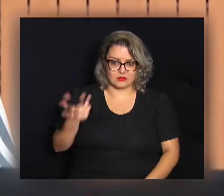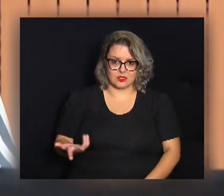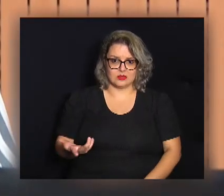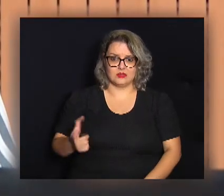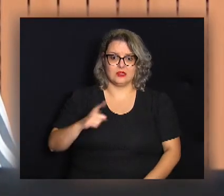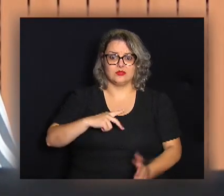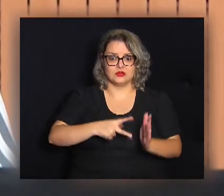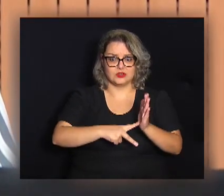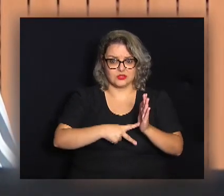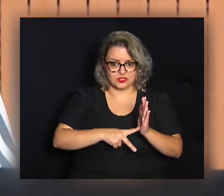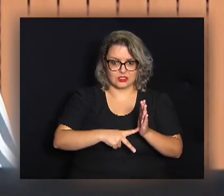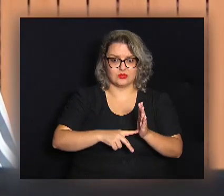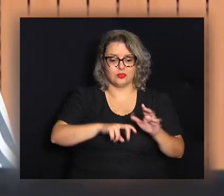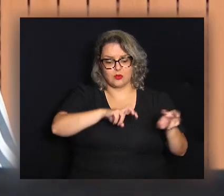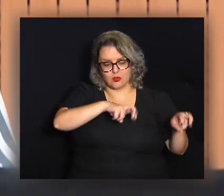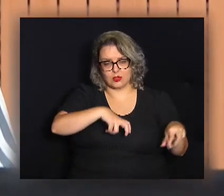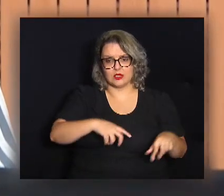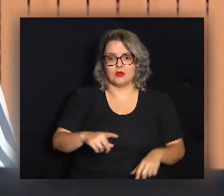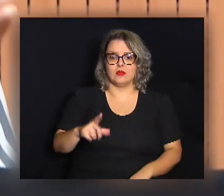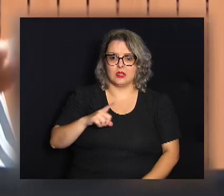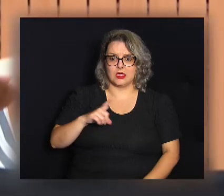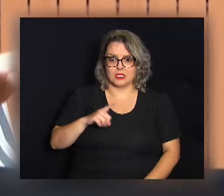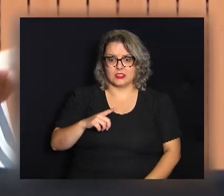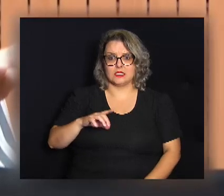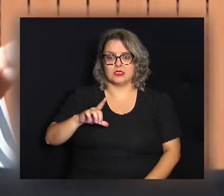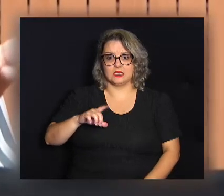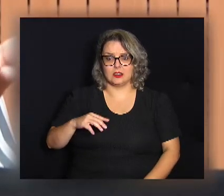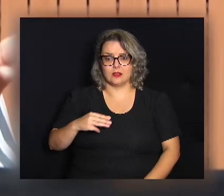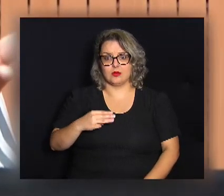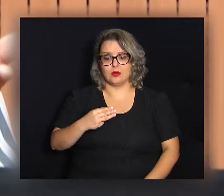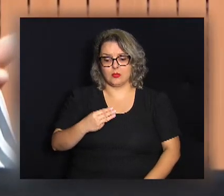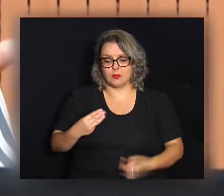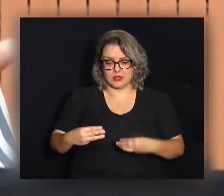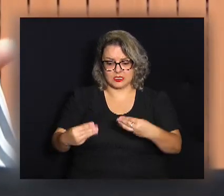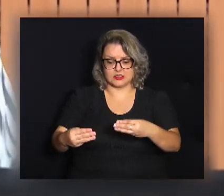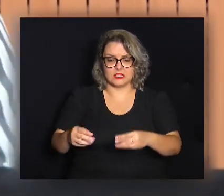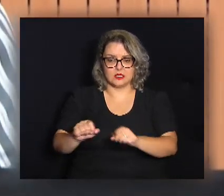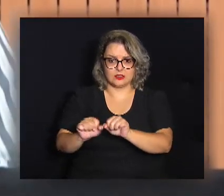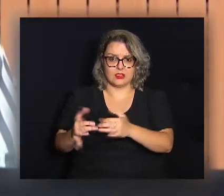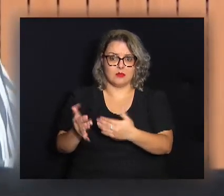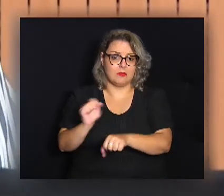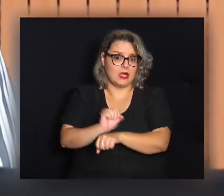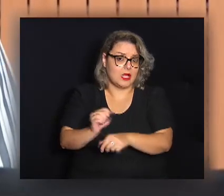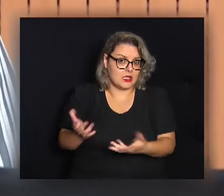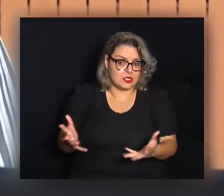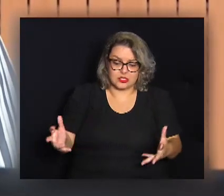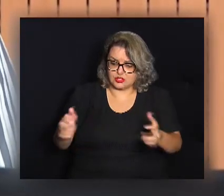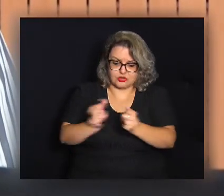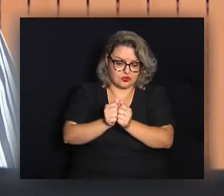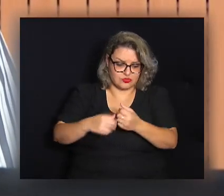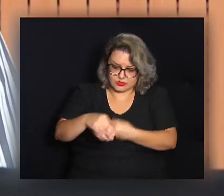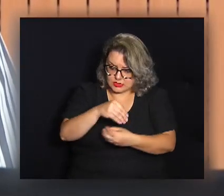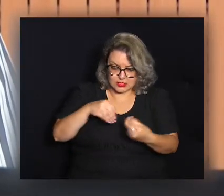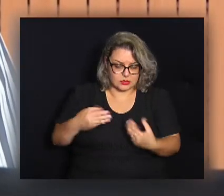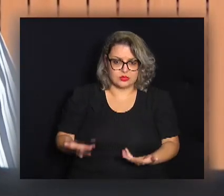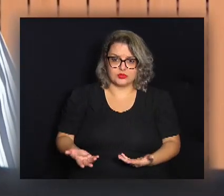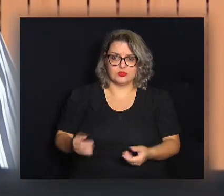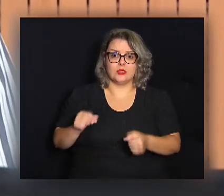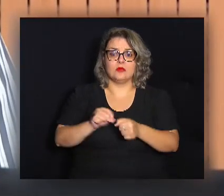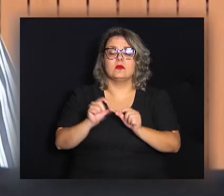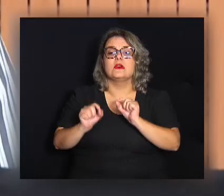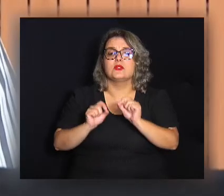Parque Ecológico também tem uma unidade do Ministério da Agricultura parada. Então a gente quer juntar tudo isso e fazer o